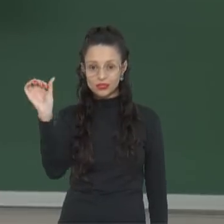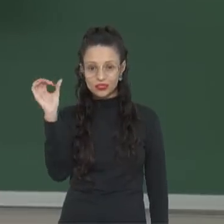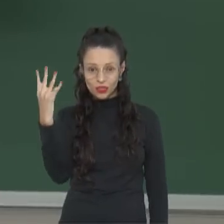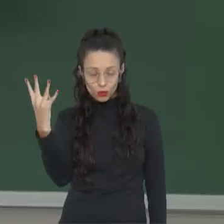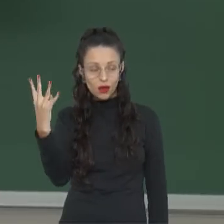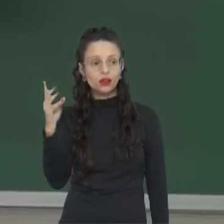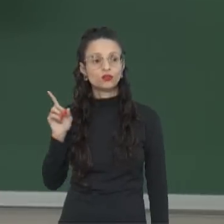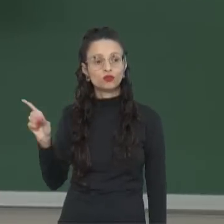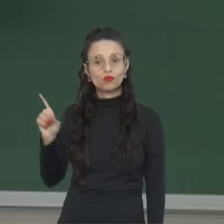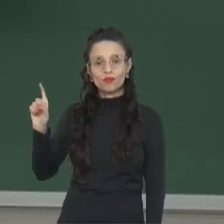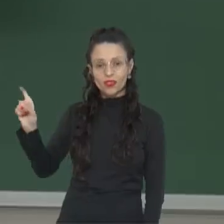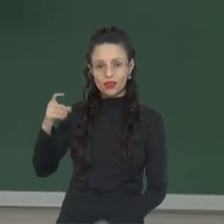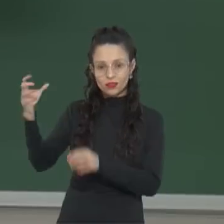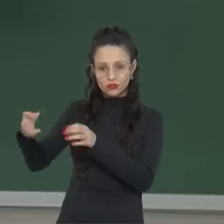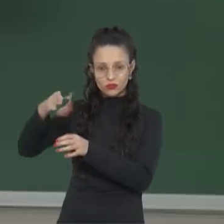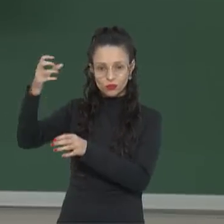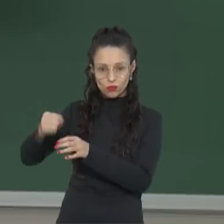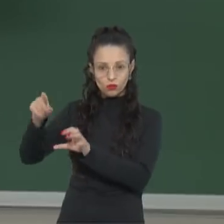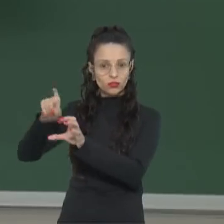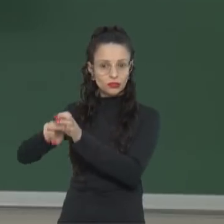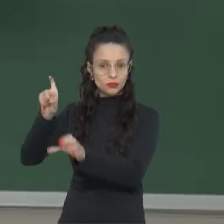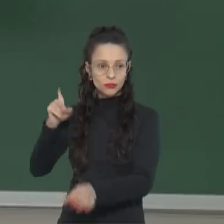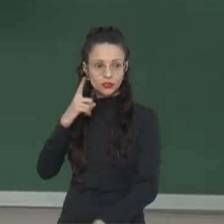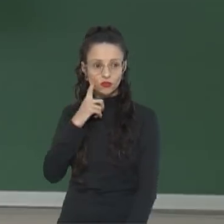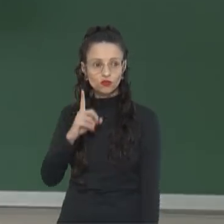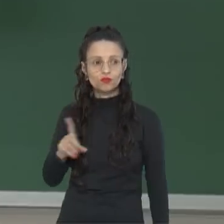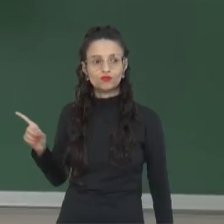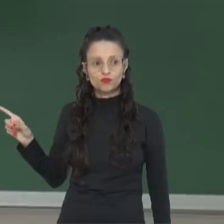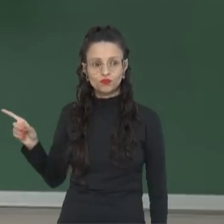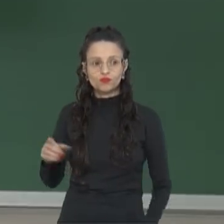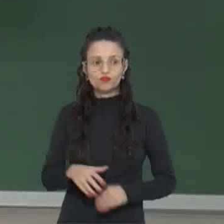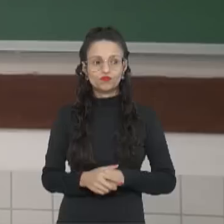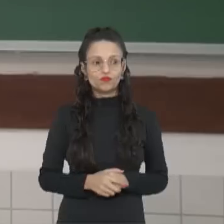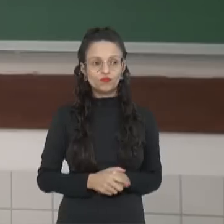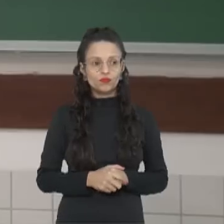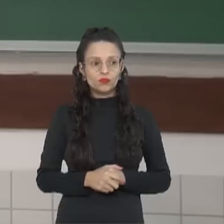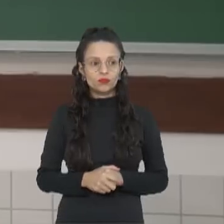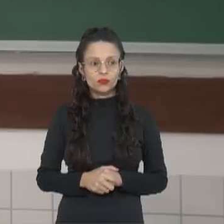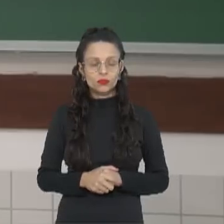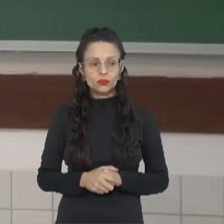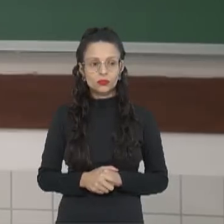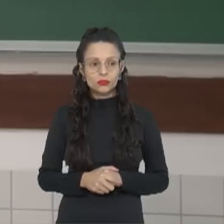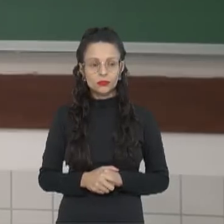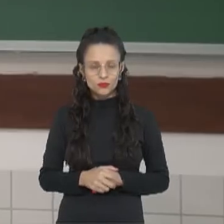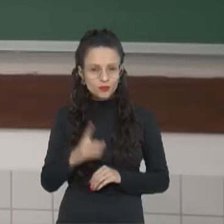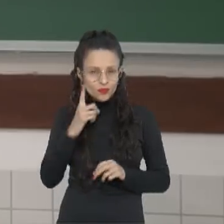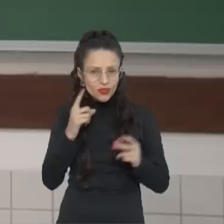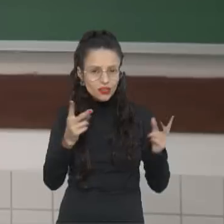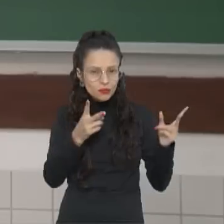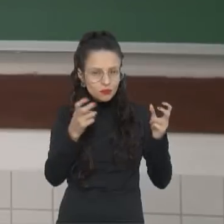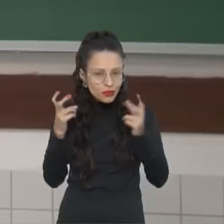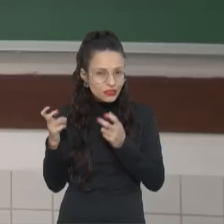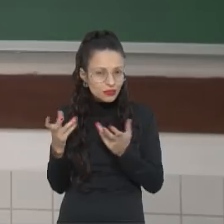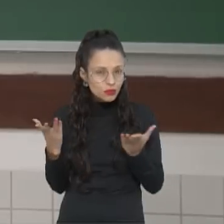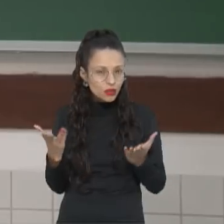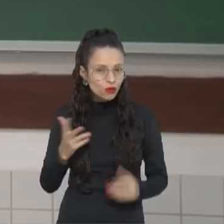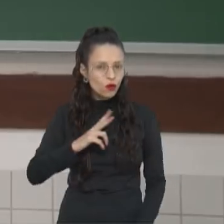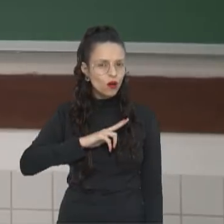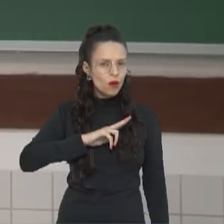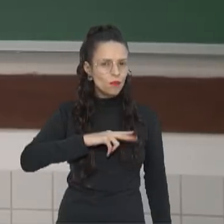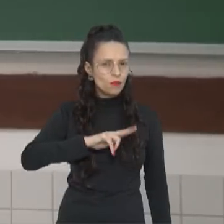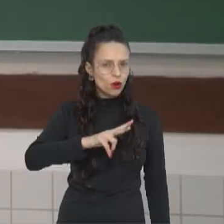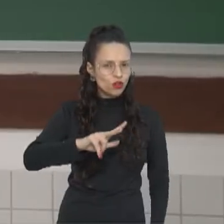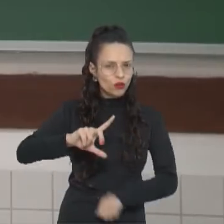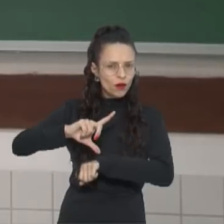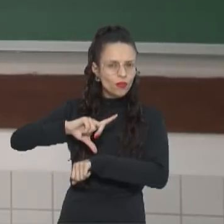e Moçambique, Cabo Verde, São Tomé e Príncipe e Angola em 75. Reparou, criança, que de Portugal é um pouquinho